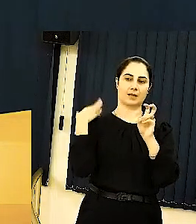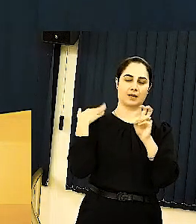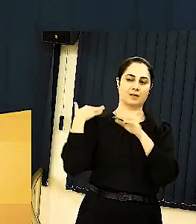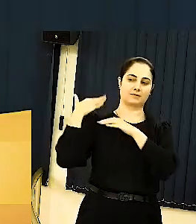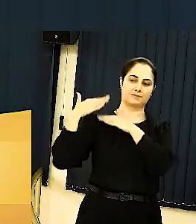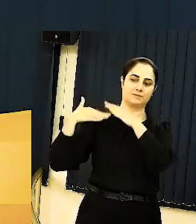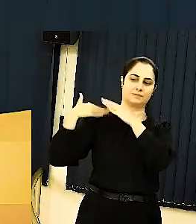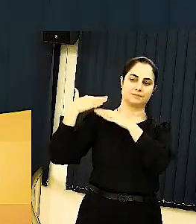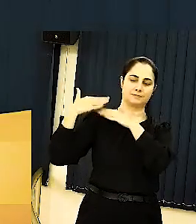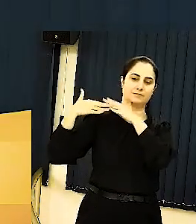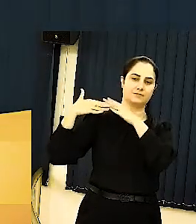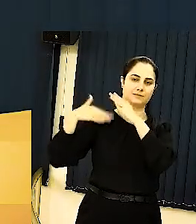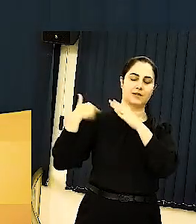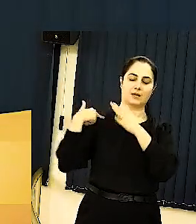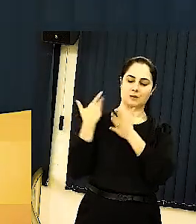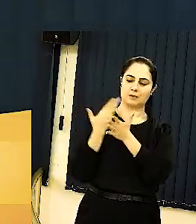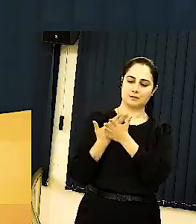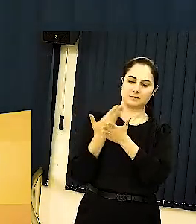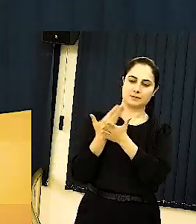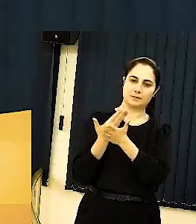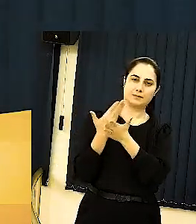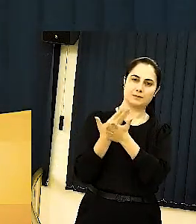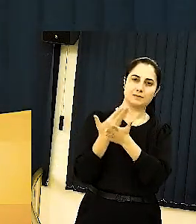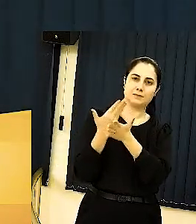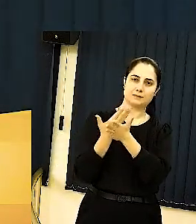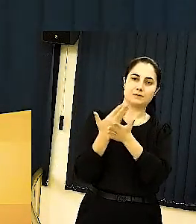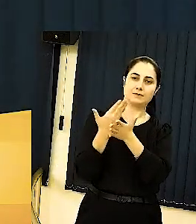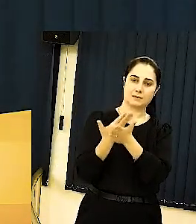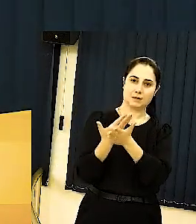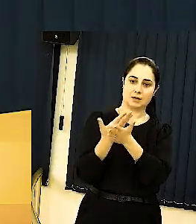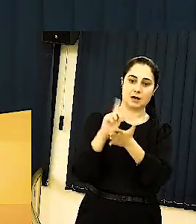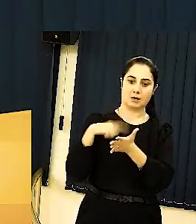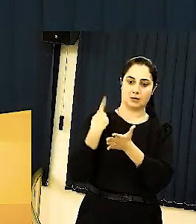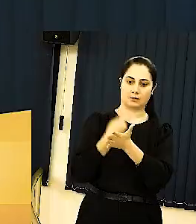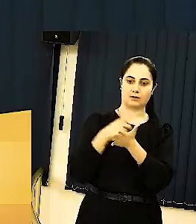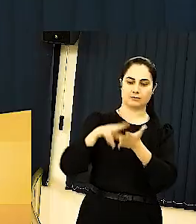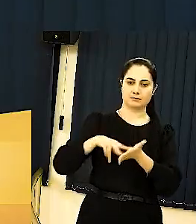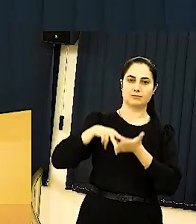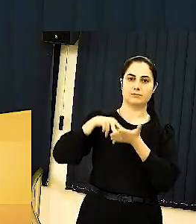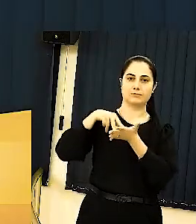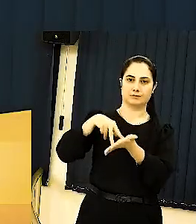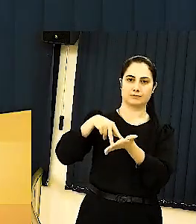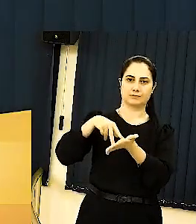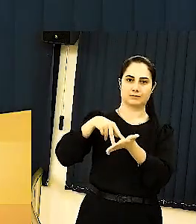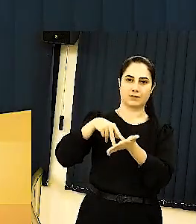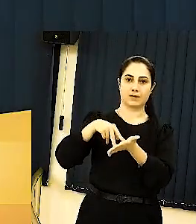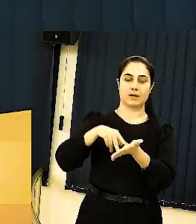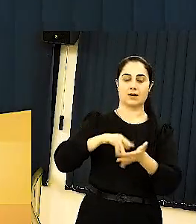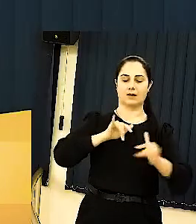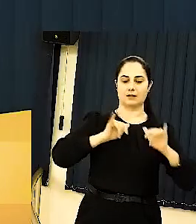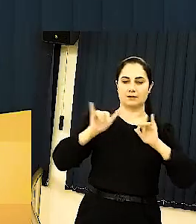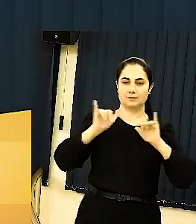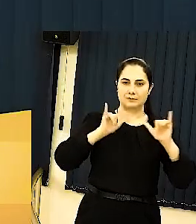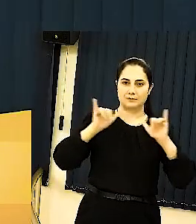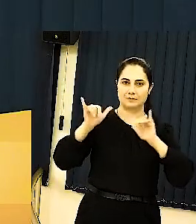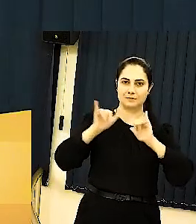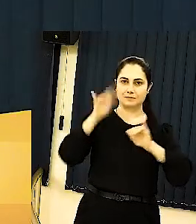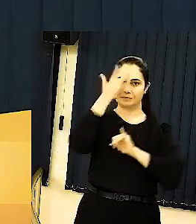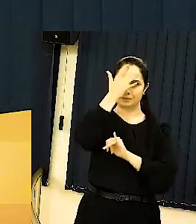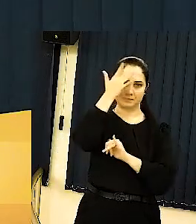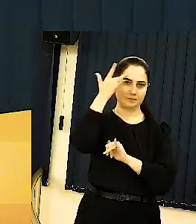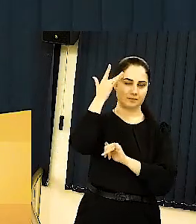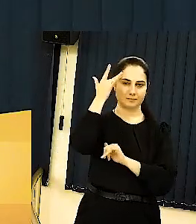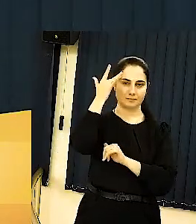venho me dedicando bastante e levantando uma bandeira que a gente precisa levantar, que é levar um pouco mais de informação para